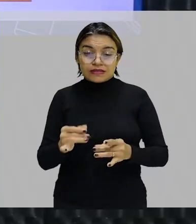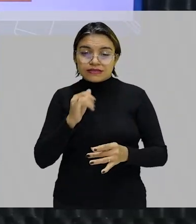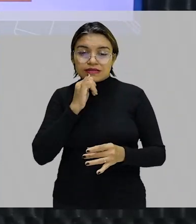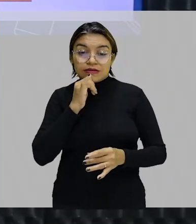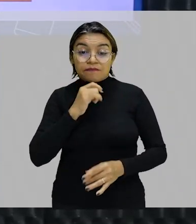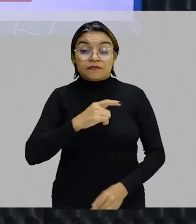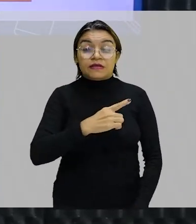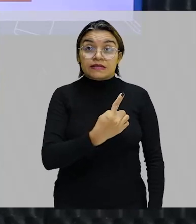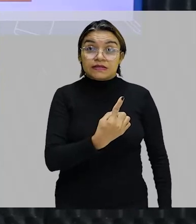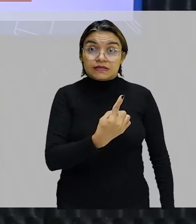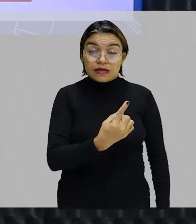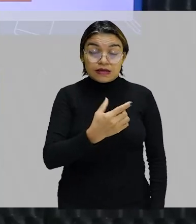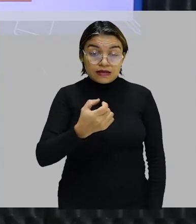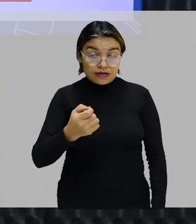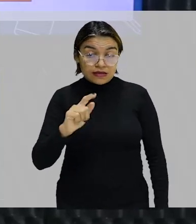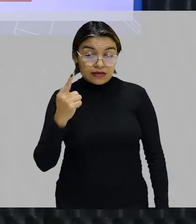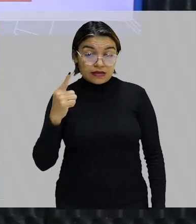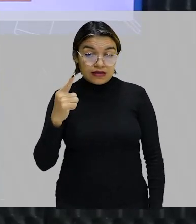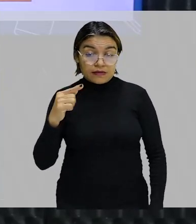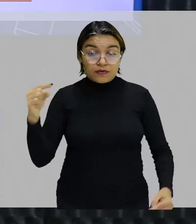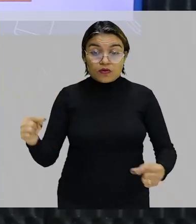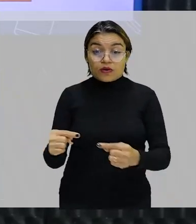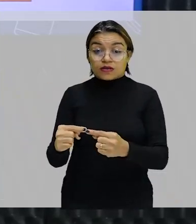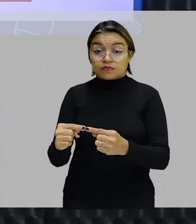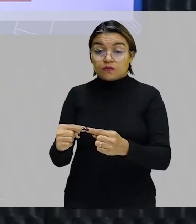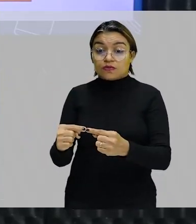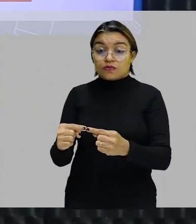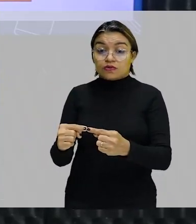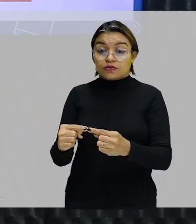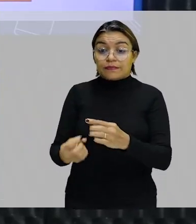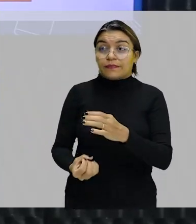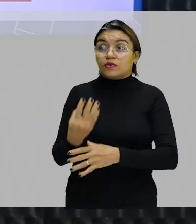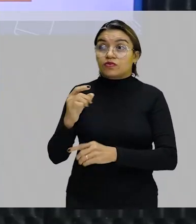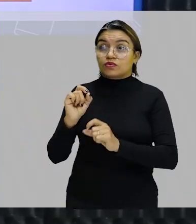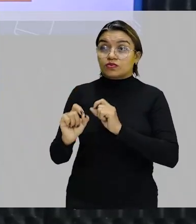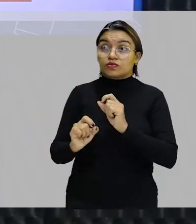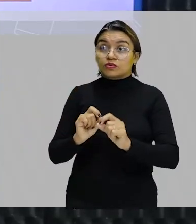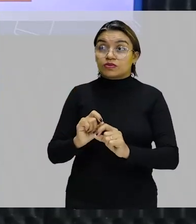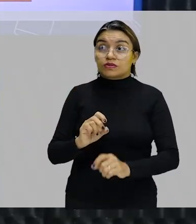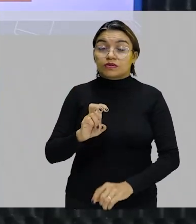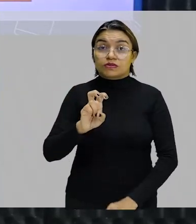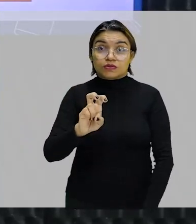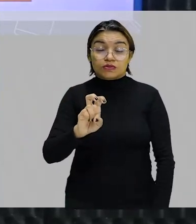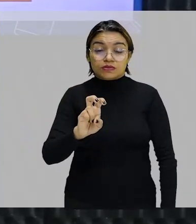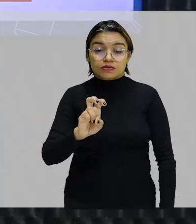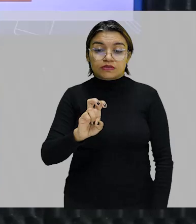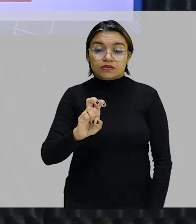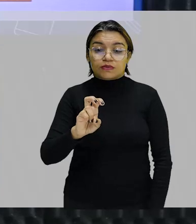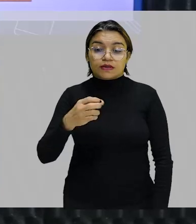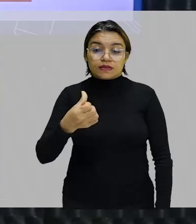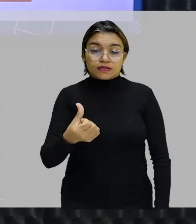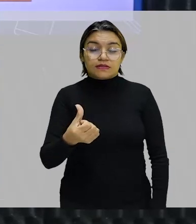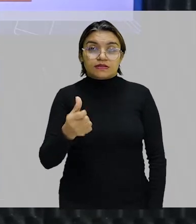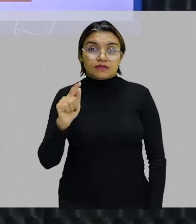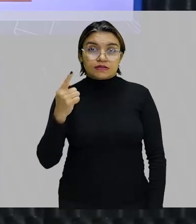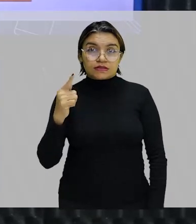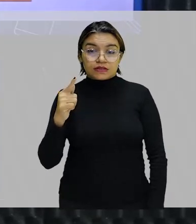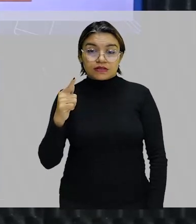corresponde à massa molar do carbonato de cálcio, produz, olha só, 56 gramas do óxido